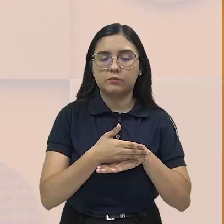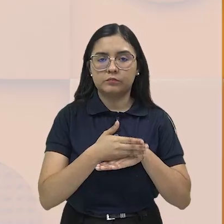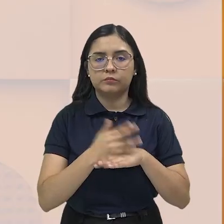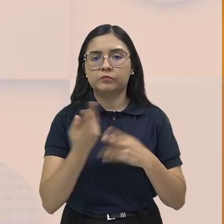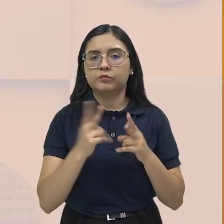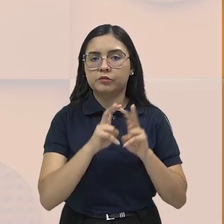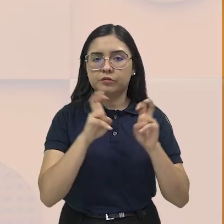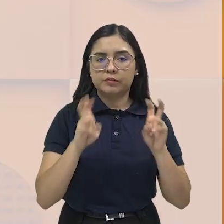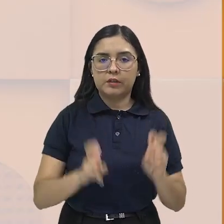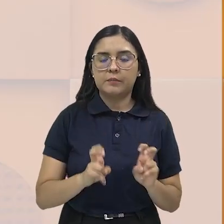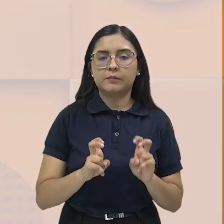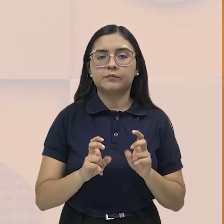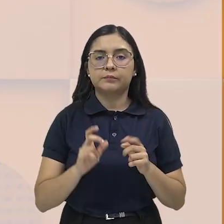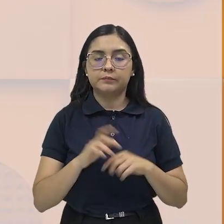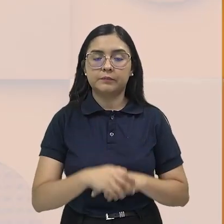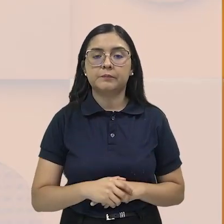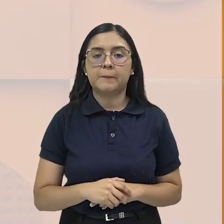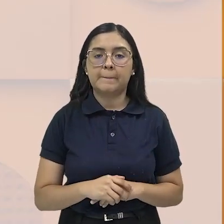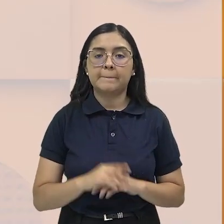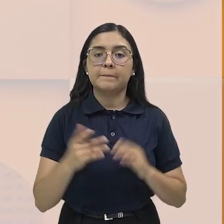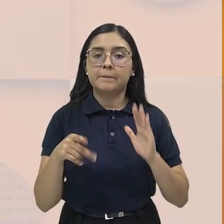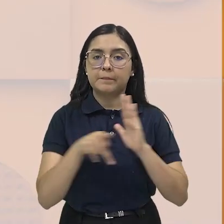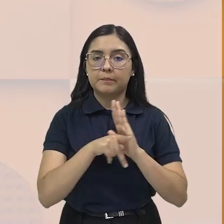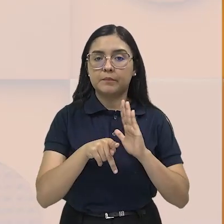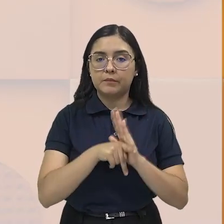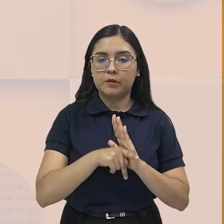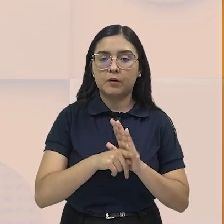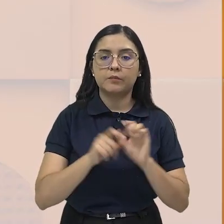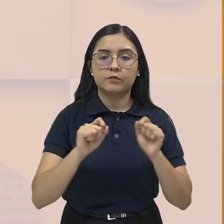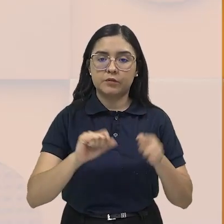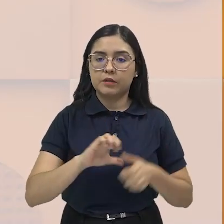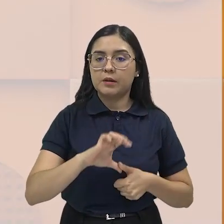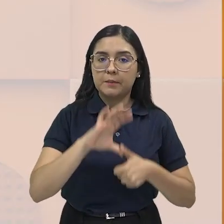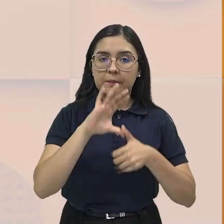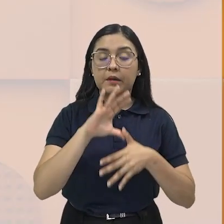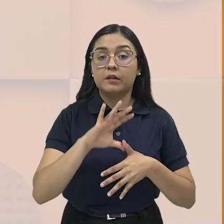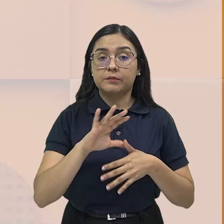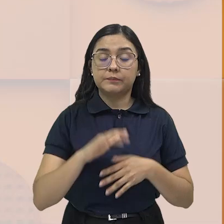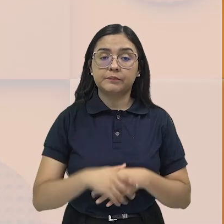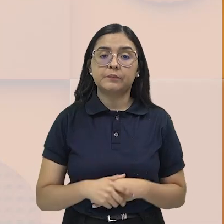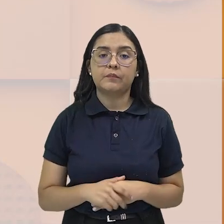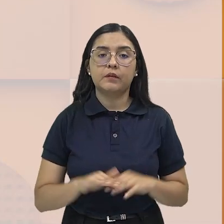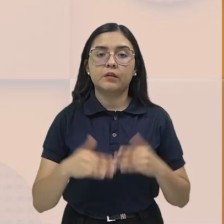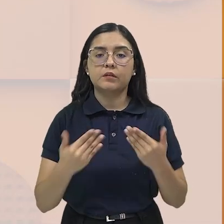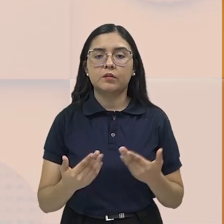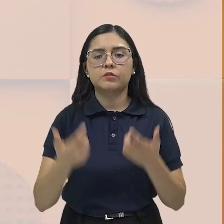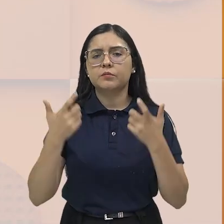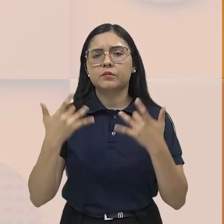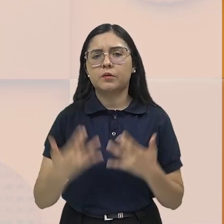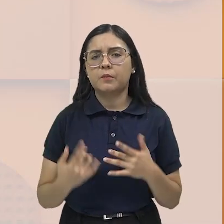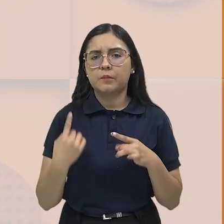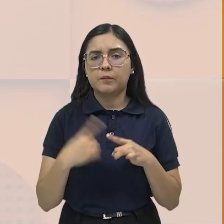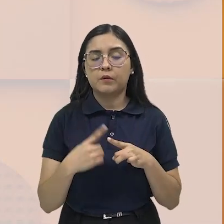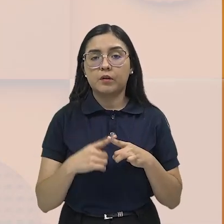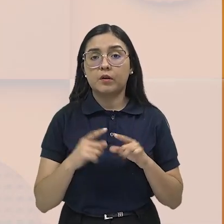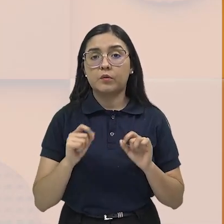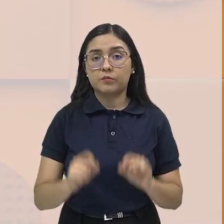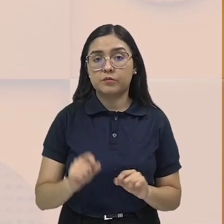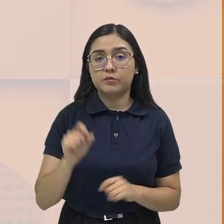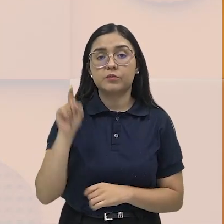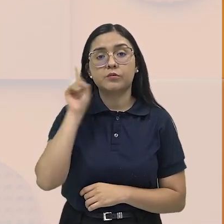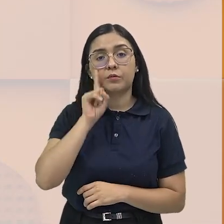ligados aos demais países dos continentes americanos. A justificativa para isso seria que os Estados